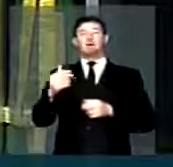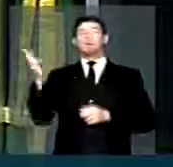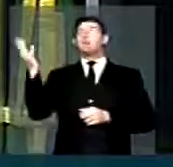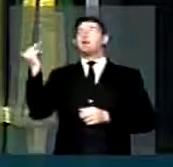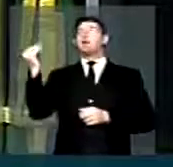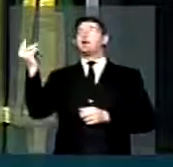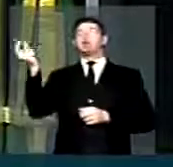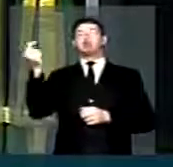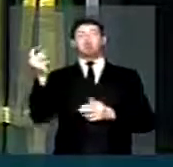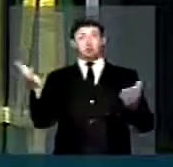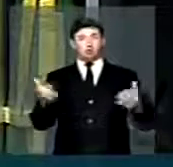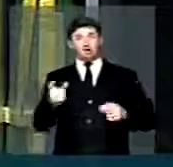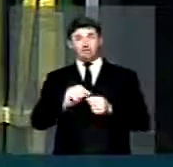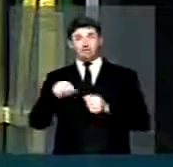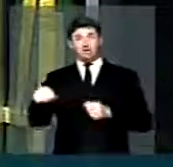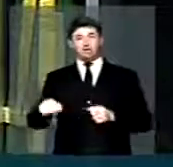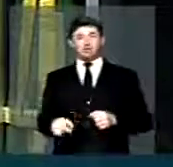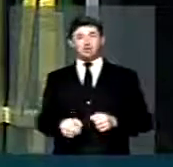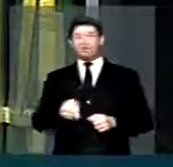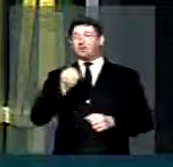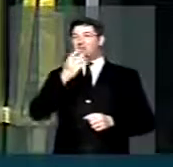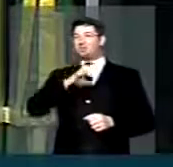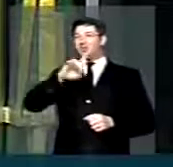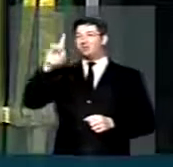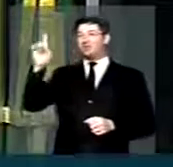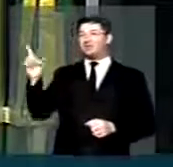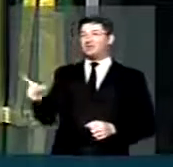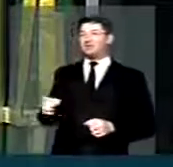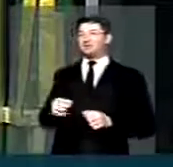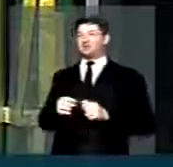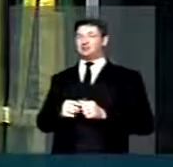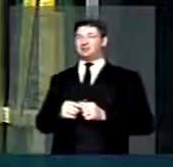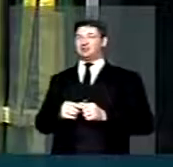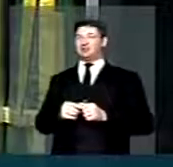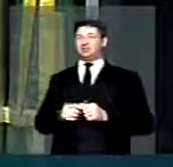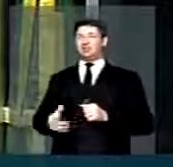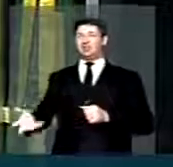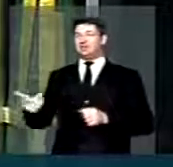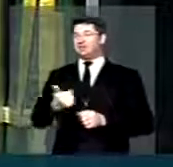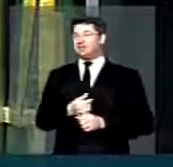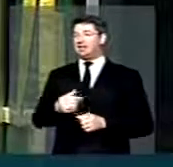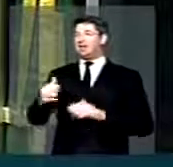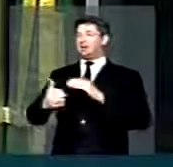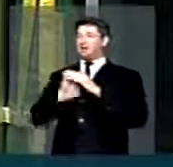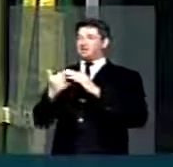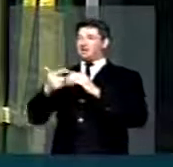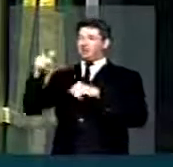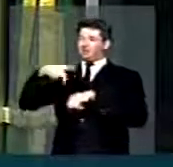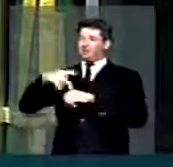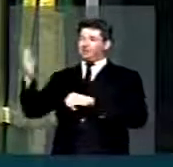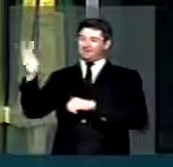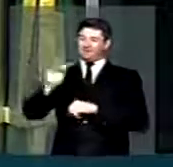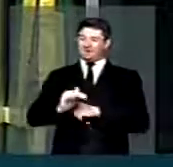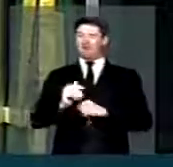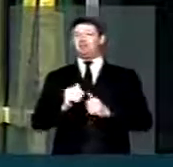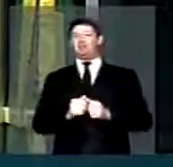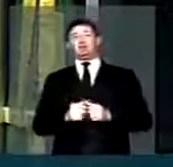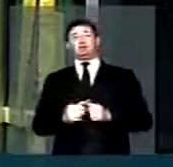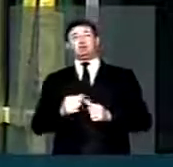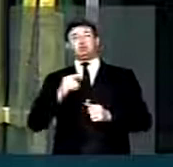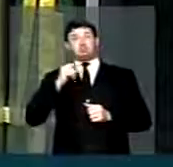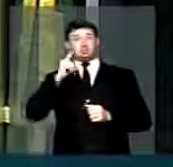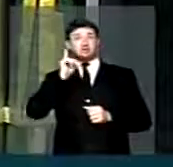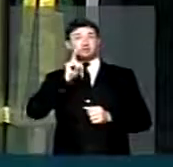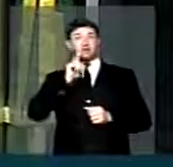fora. Tem que dar bom dia, tratar de sua excelência os investimentos estrangeiros diretos, coisa que corre risco de os Estados Unidos